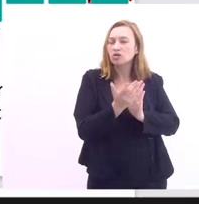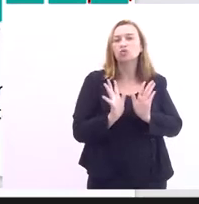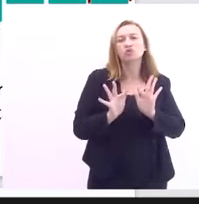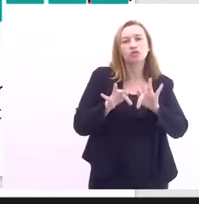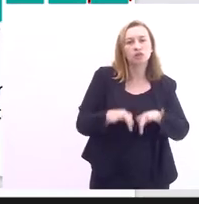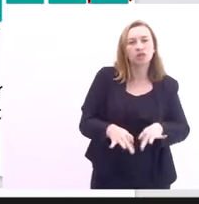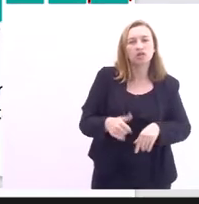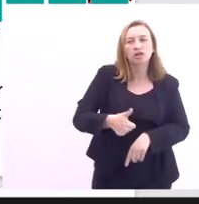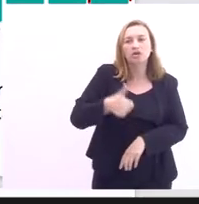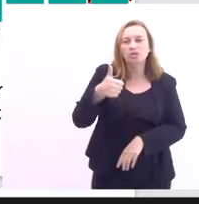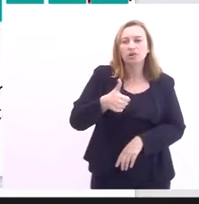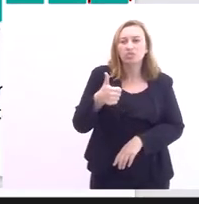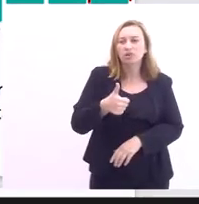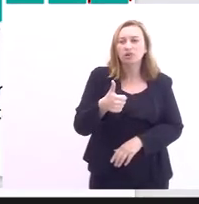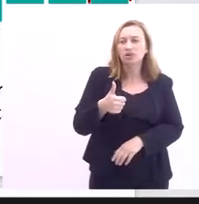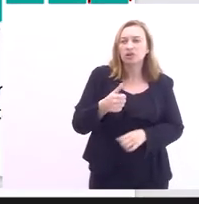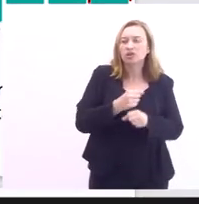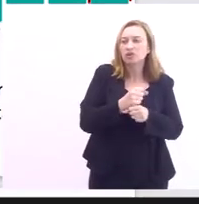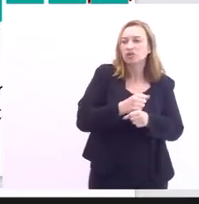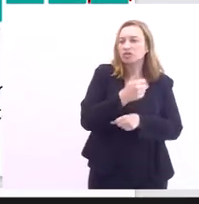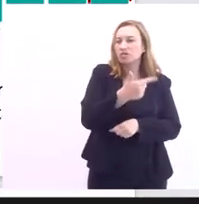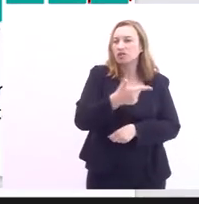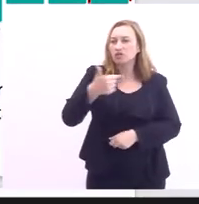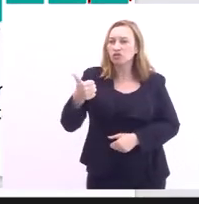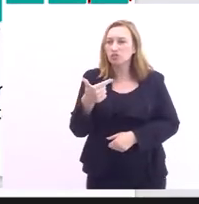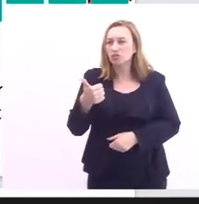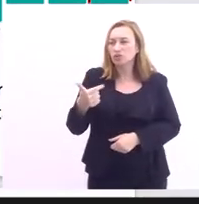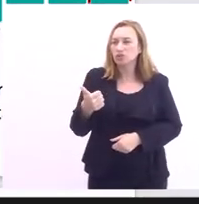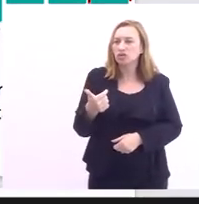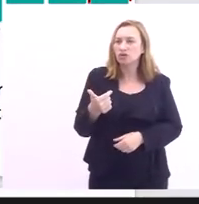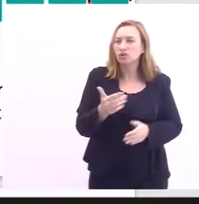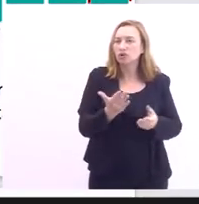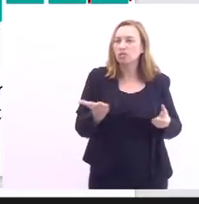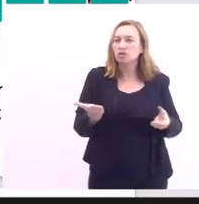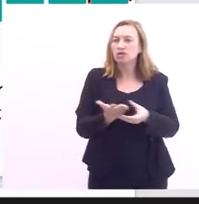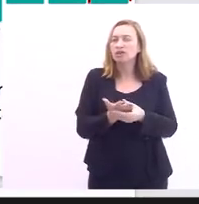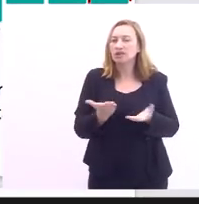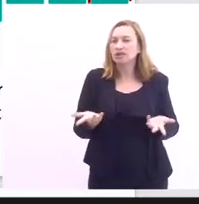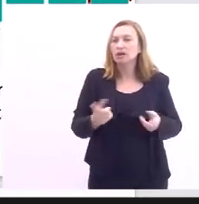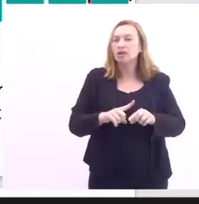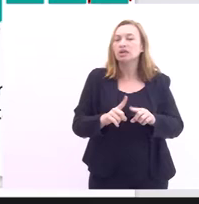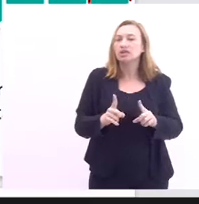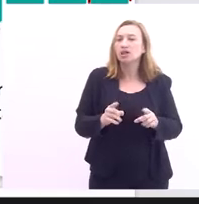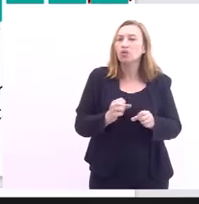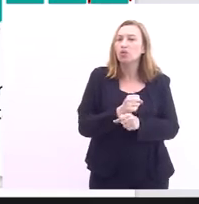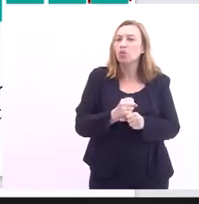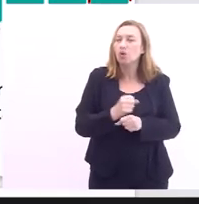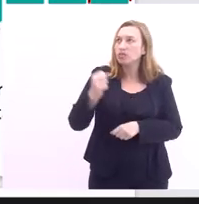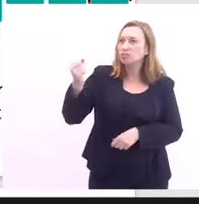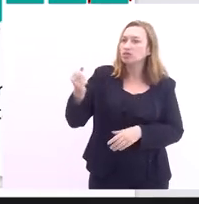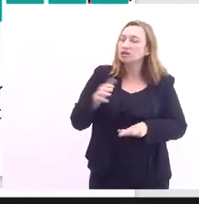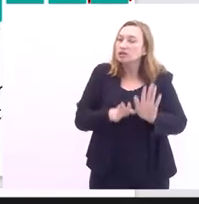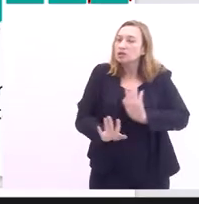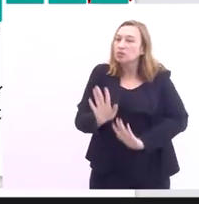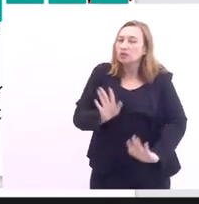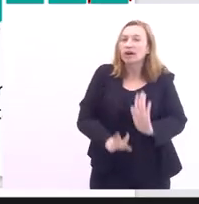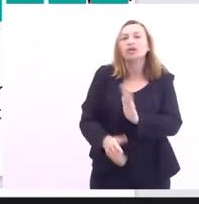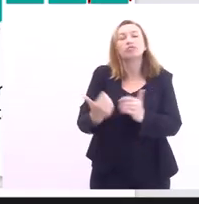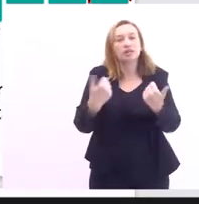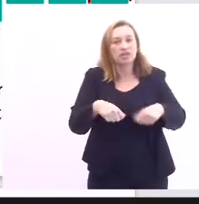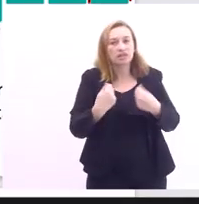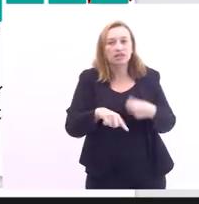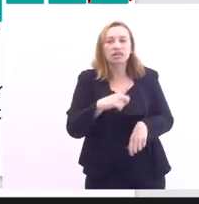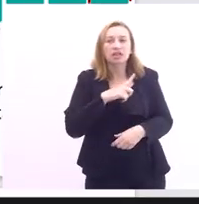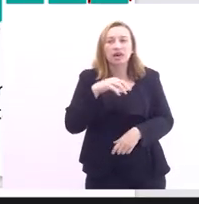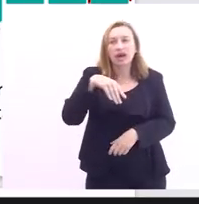5 primeiros anos de 2022, vai ser aberto um processo de extinção. Então, um ano que nos inspira muito cuidado, tanto